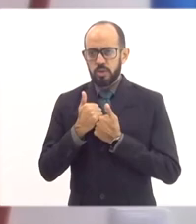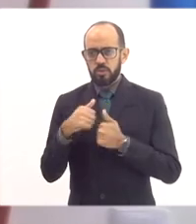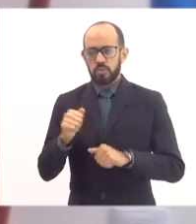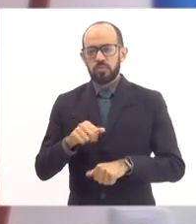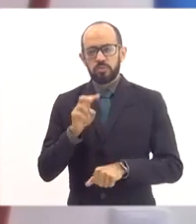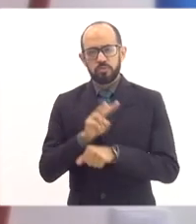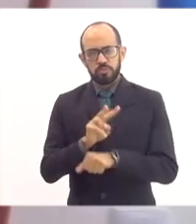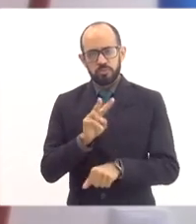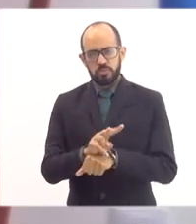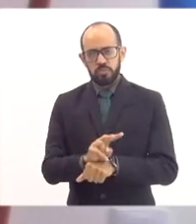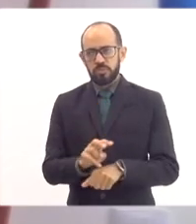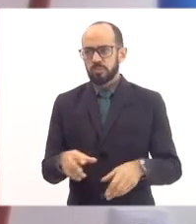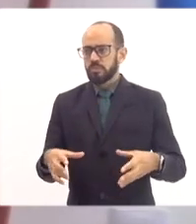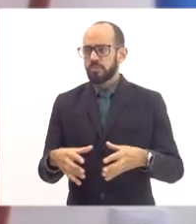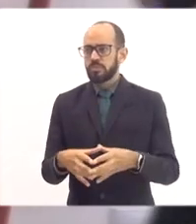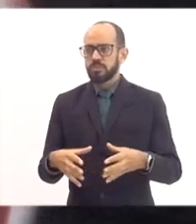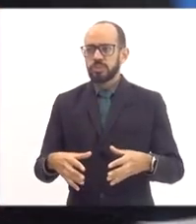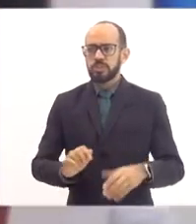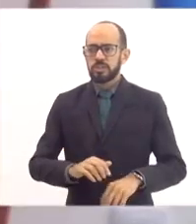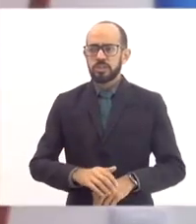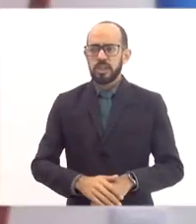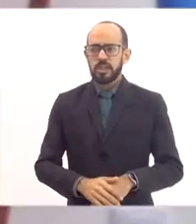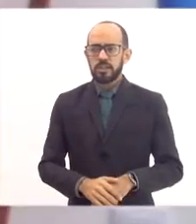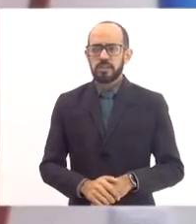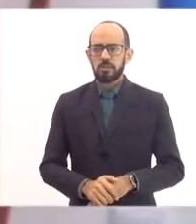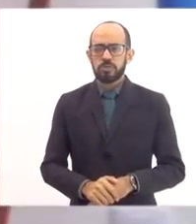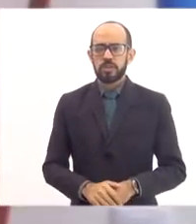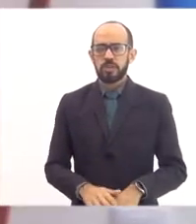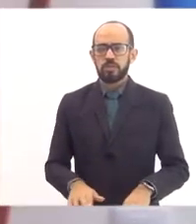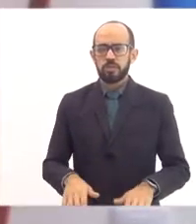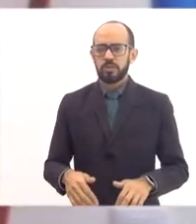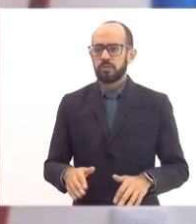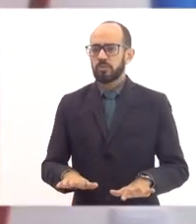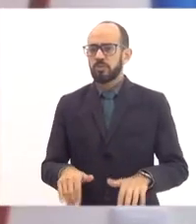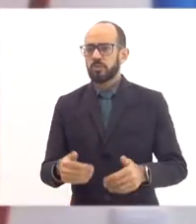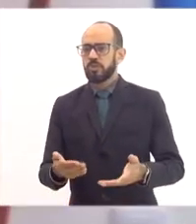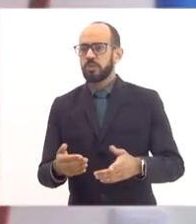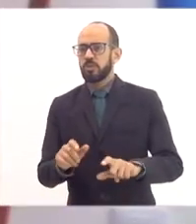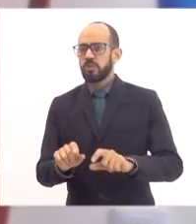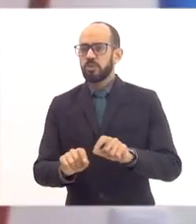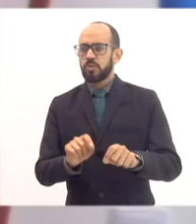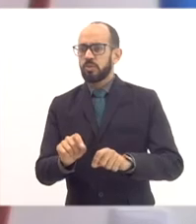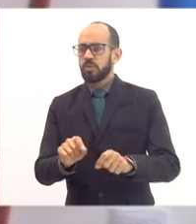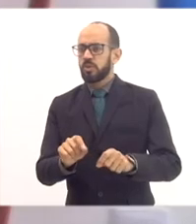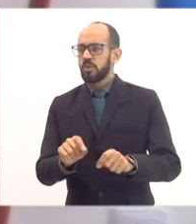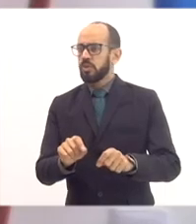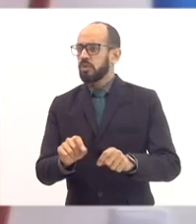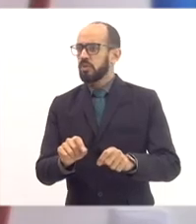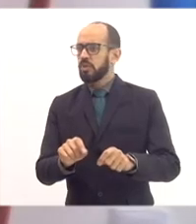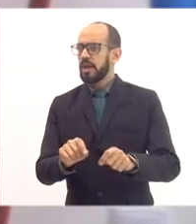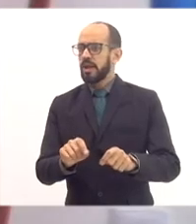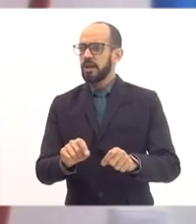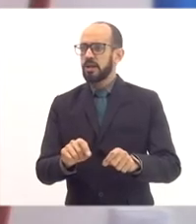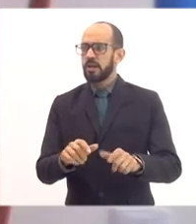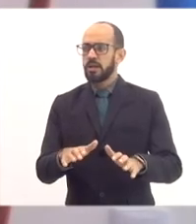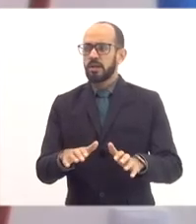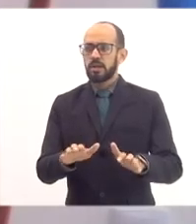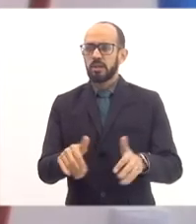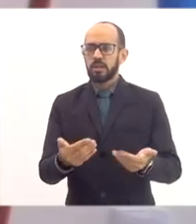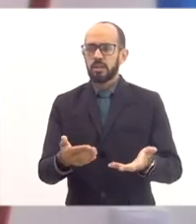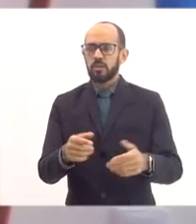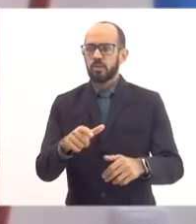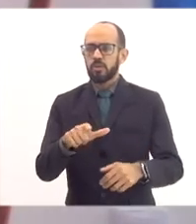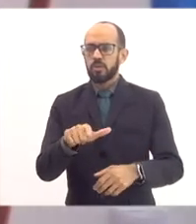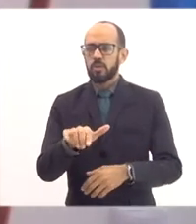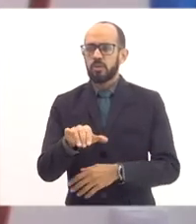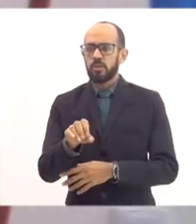tropa. Quero também manifestar o carinho e a boa relação com o coronel Leandro